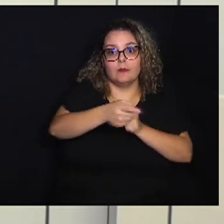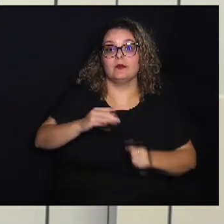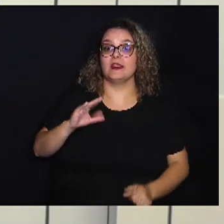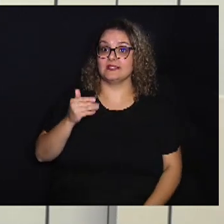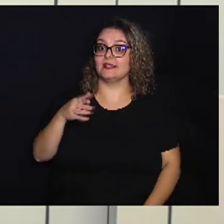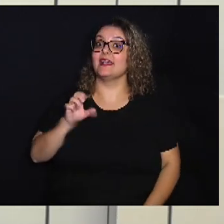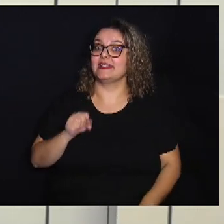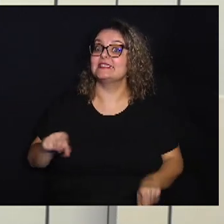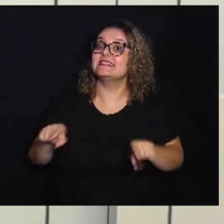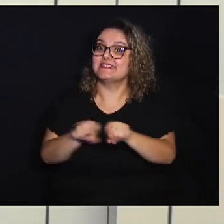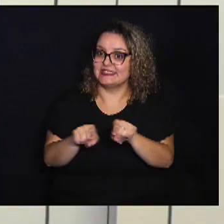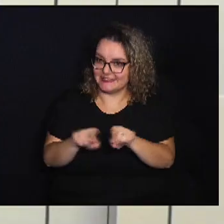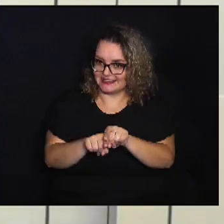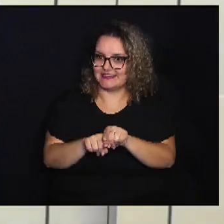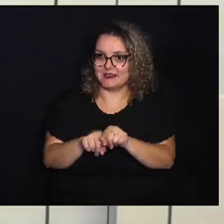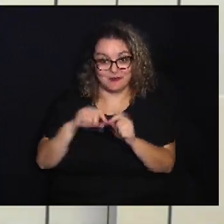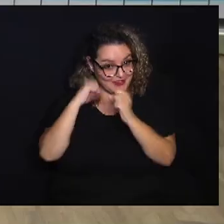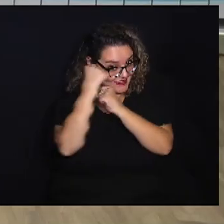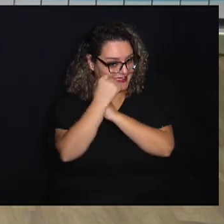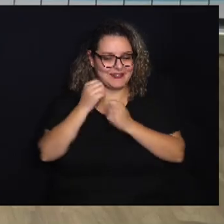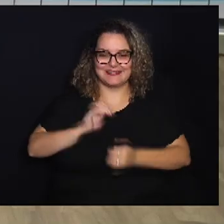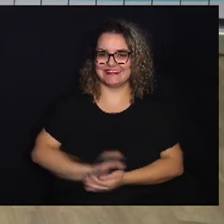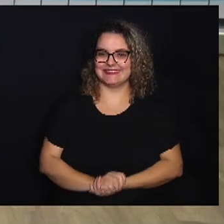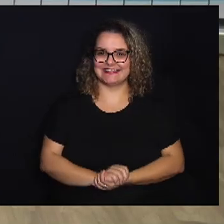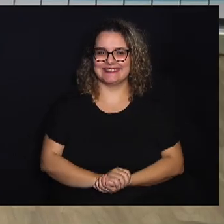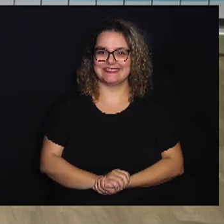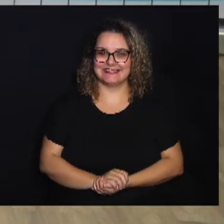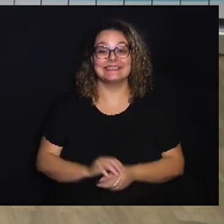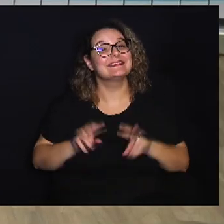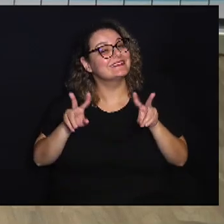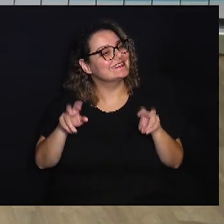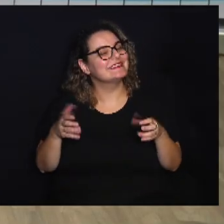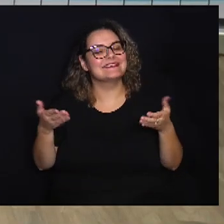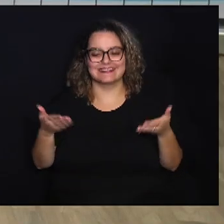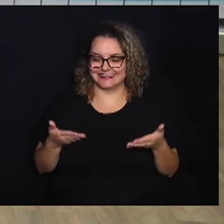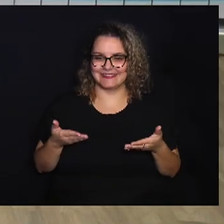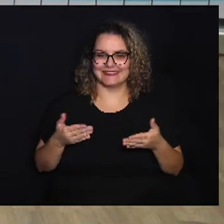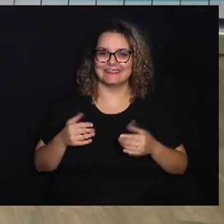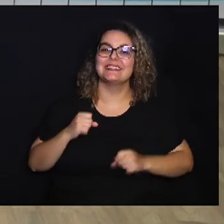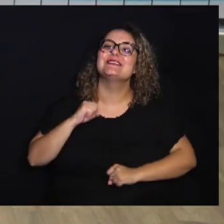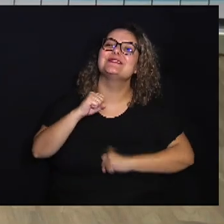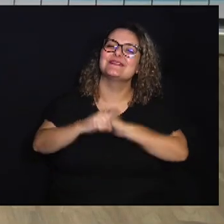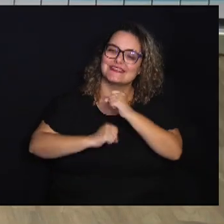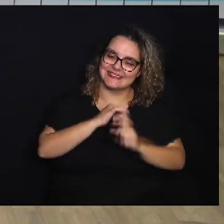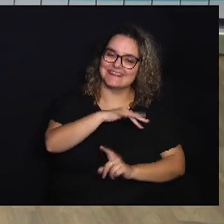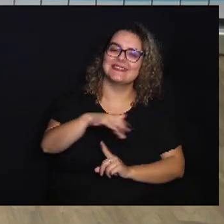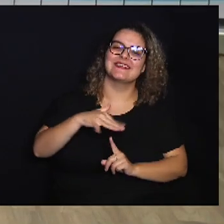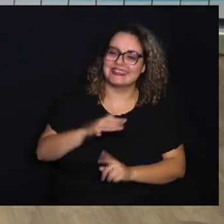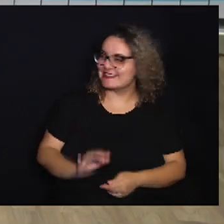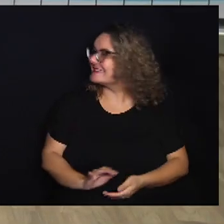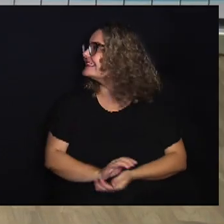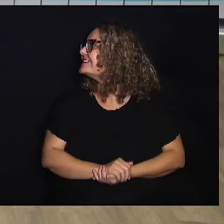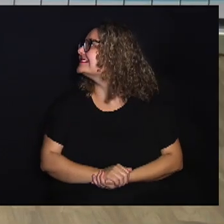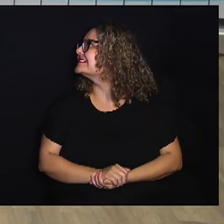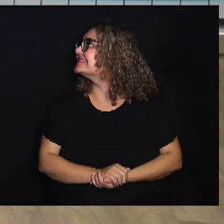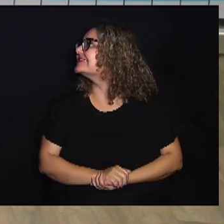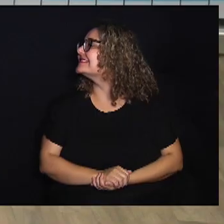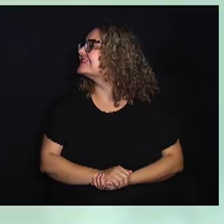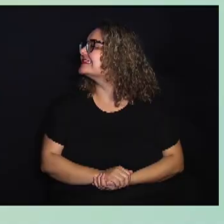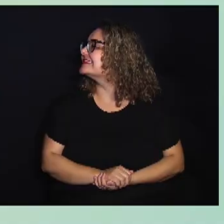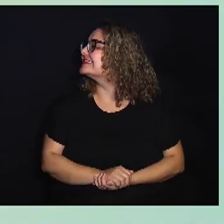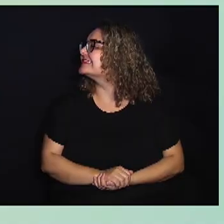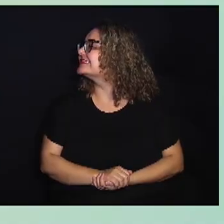e também para se defender. Este tema a partir de agora no Giro Ambiental.